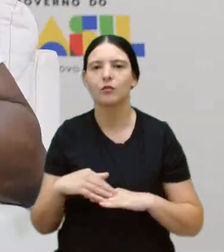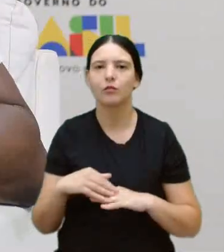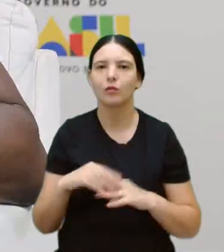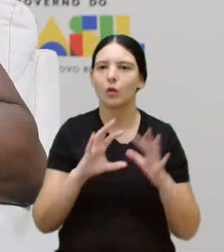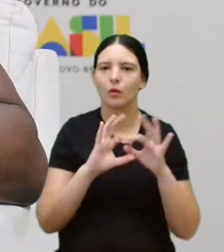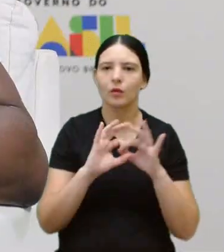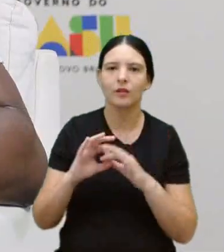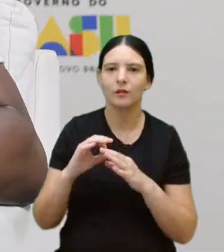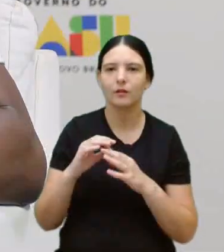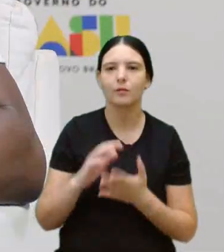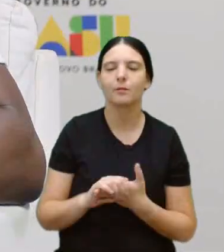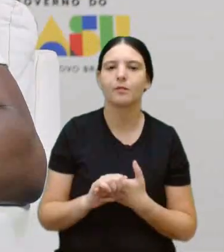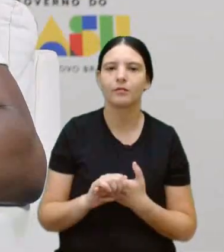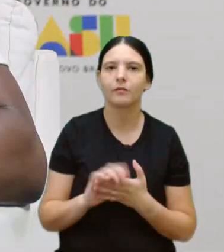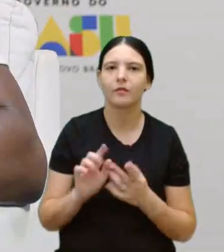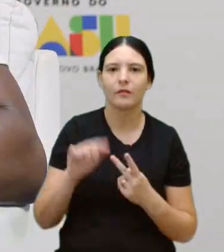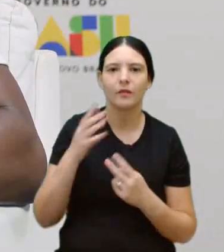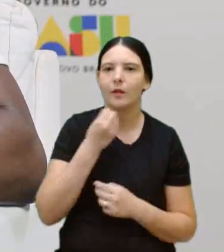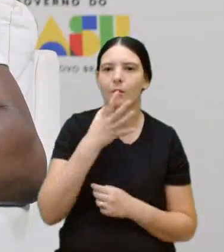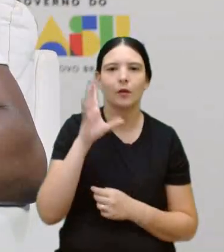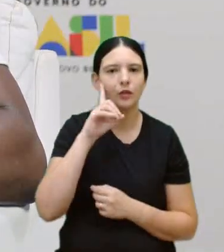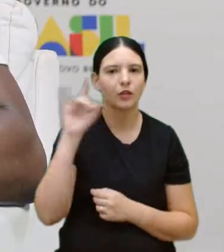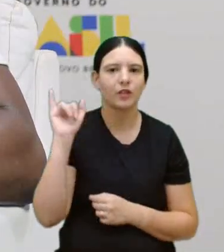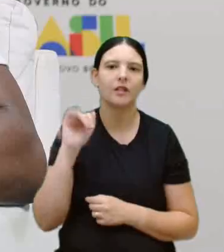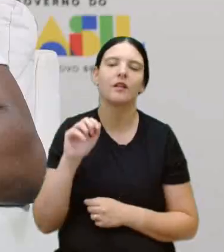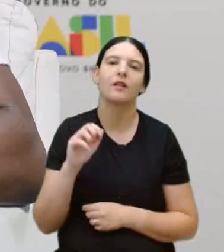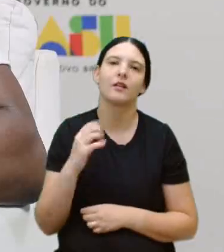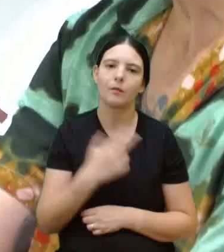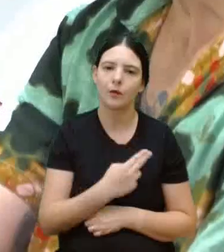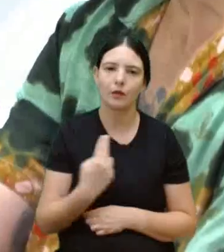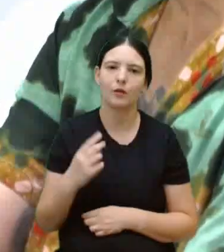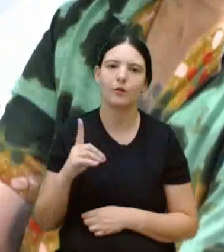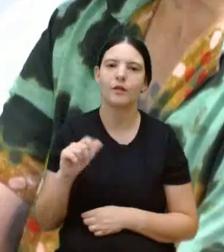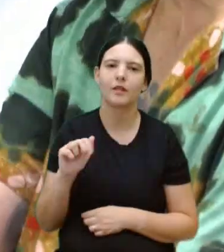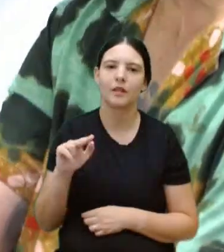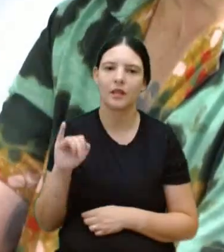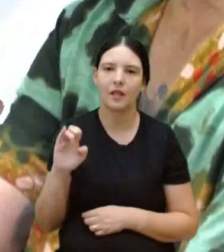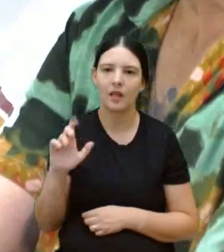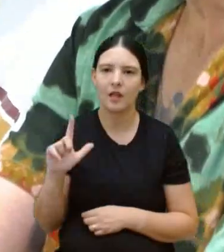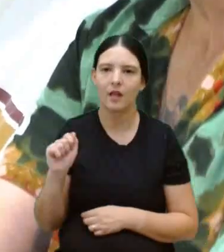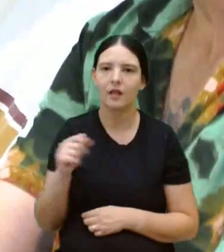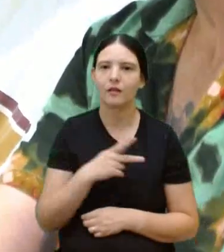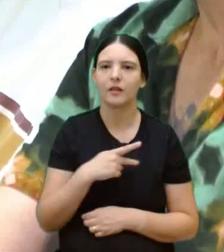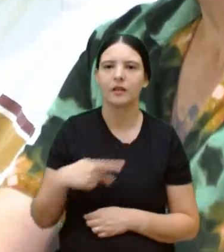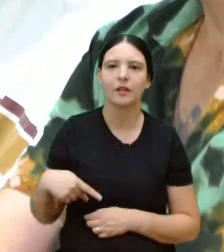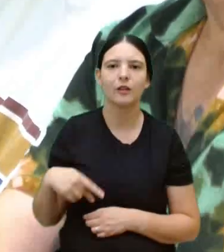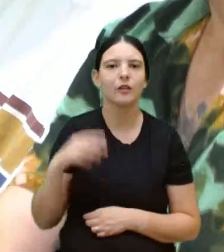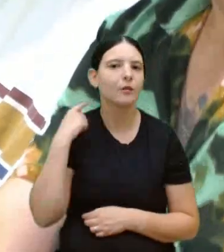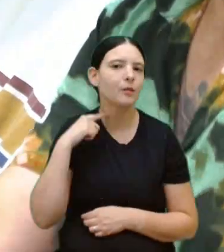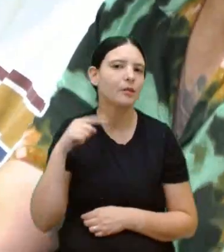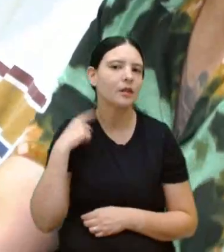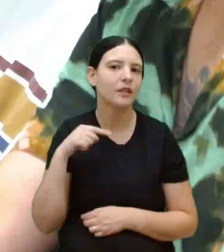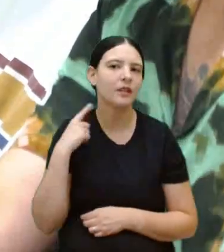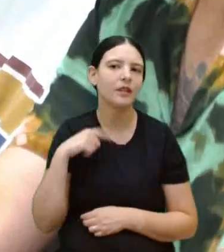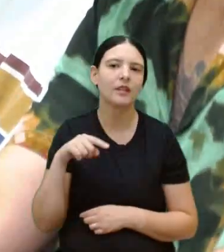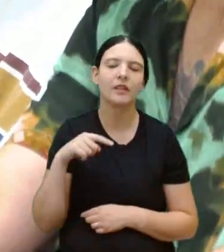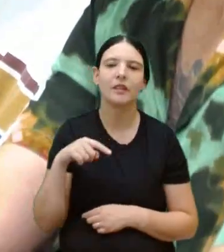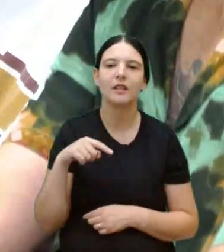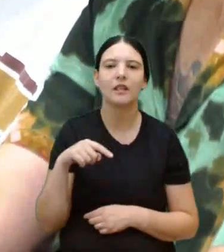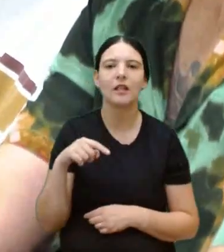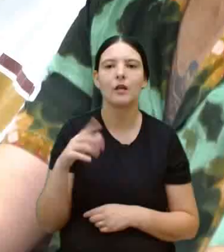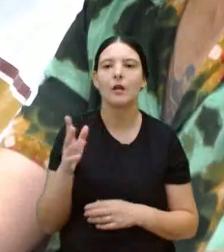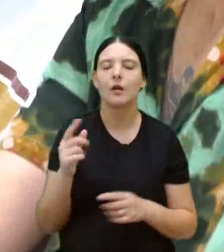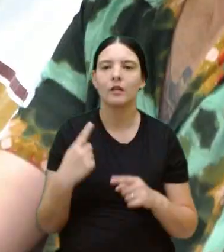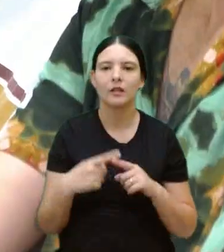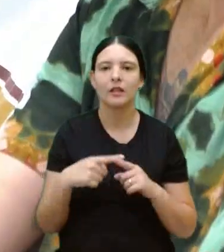Renata. Eu sou Daniela, eu estou presidente da Academia de Leis Noroeste de Minas. E me chamou muita atenção no seu livro o caso que você trouxe